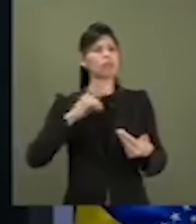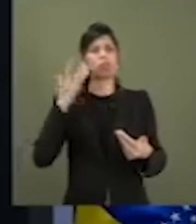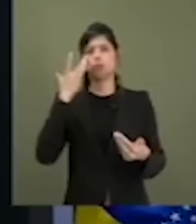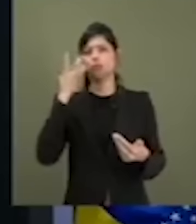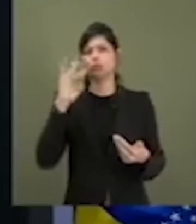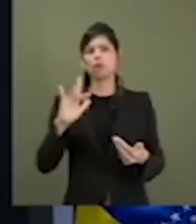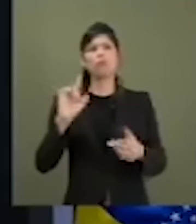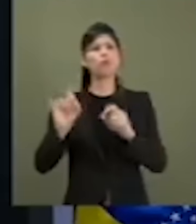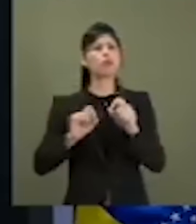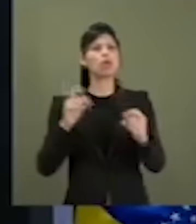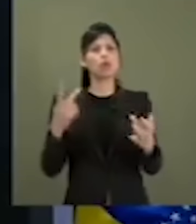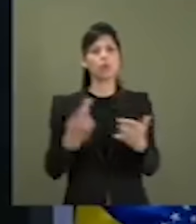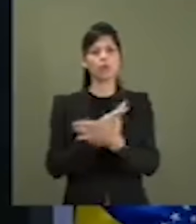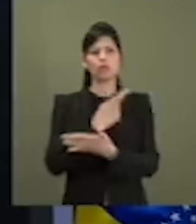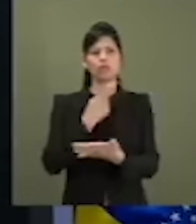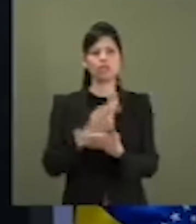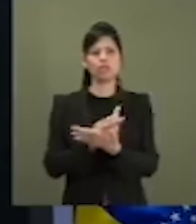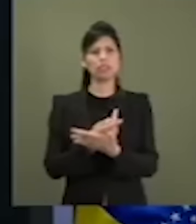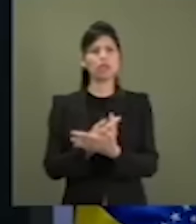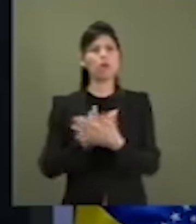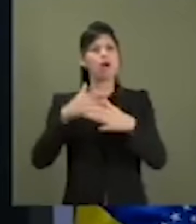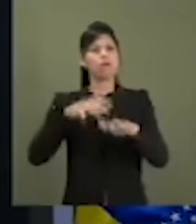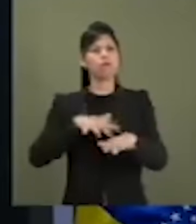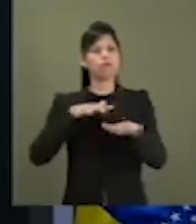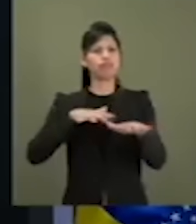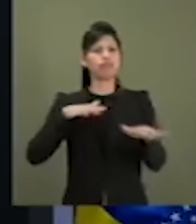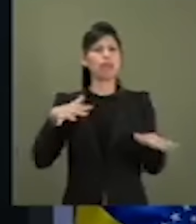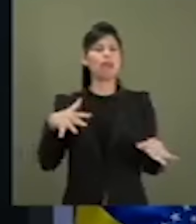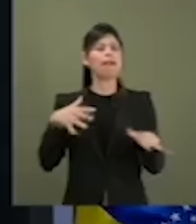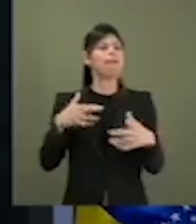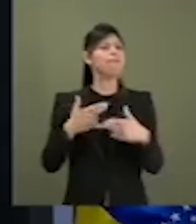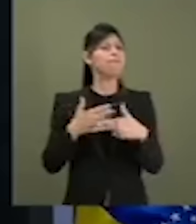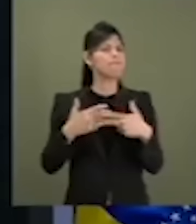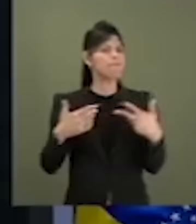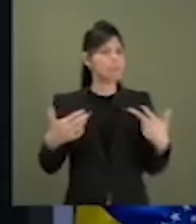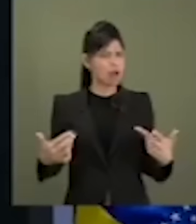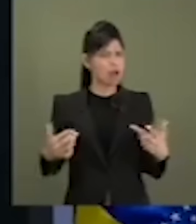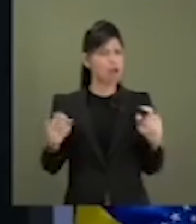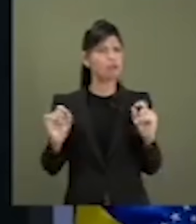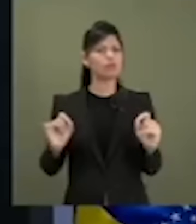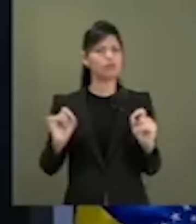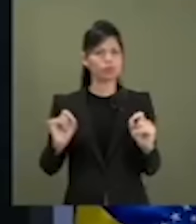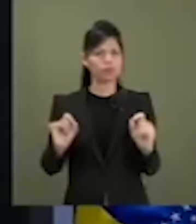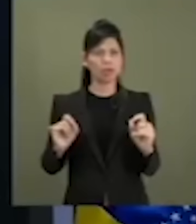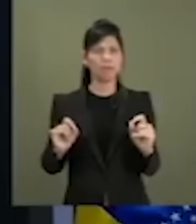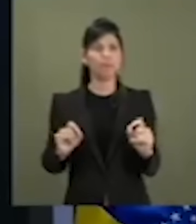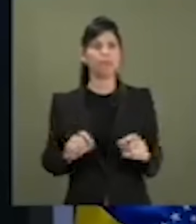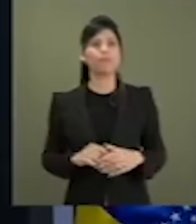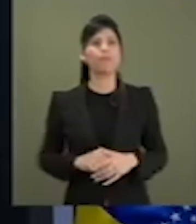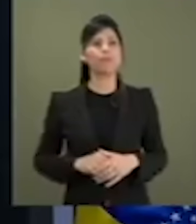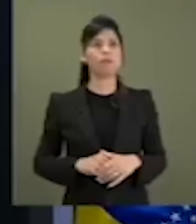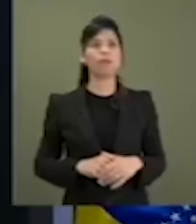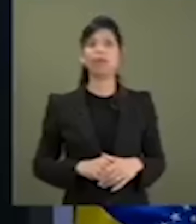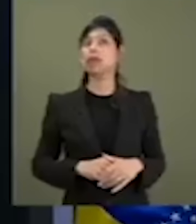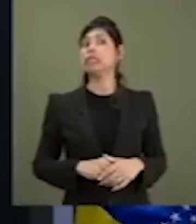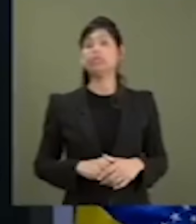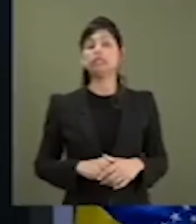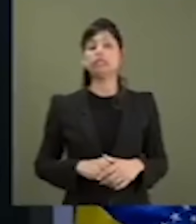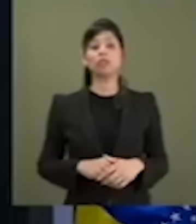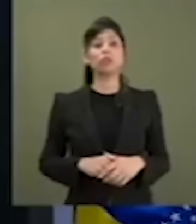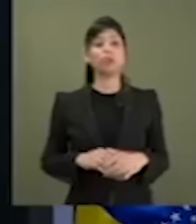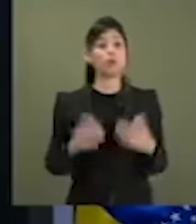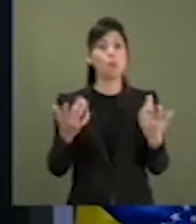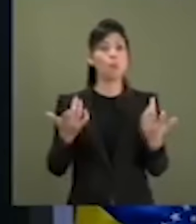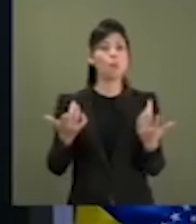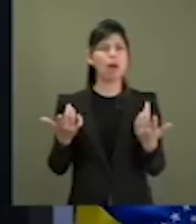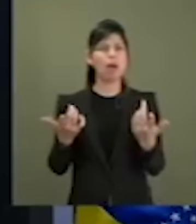aconteceria invasão à sede dos três poderes. Muitos, repito, muitos. E não são poucas as imagens que a